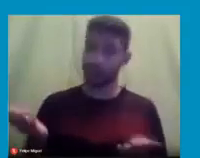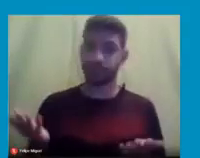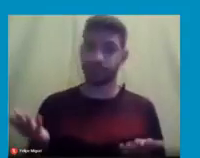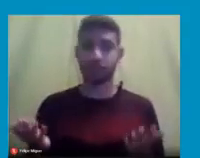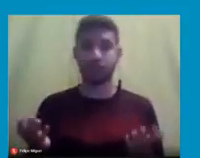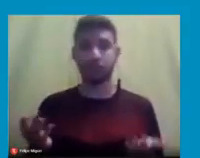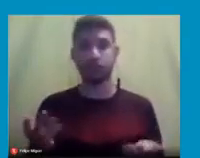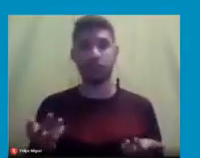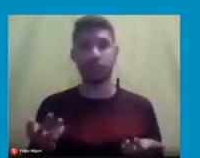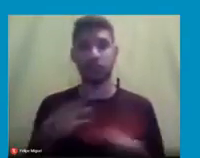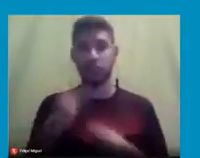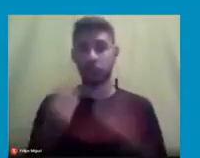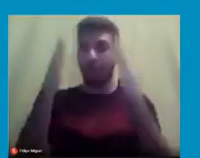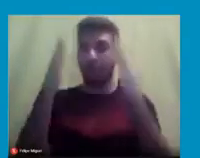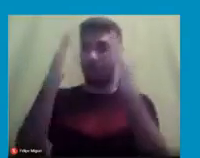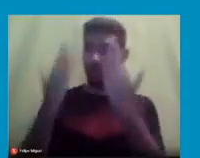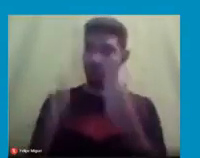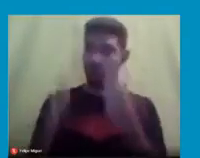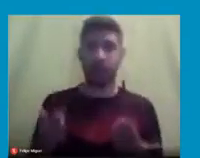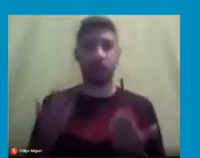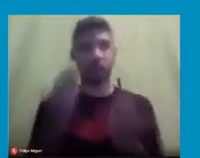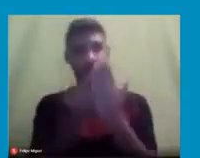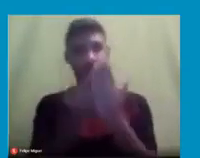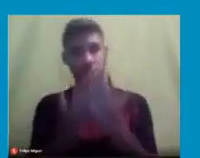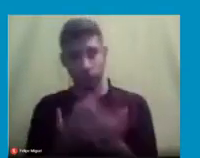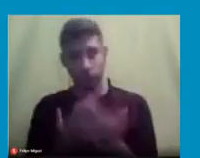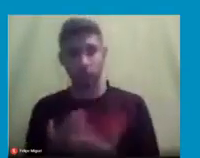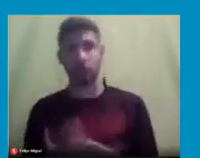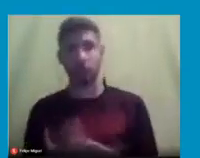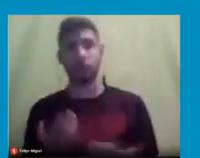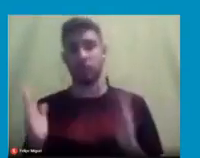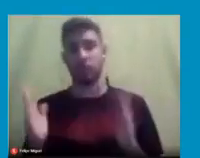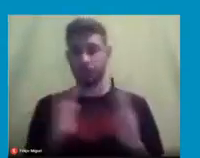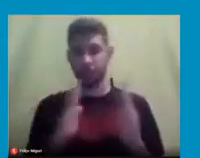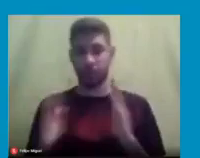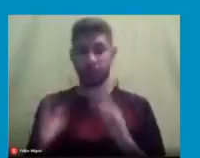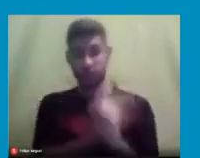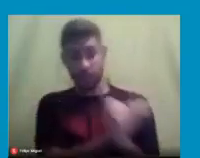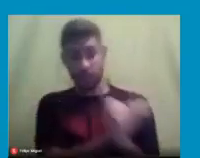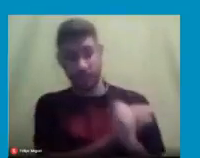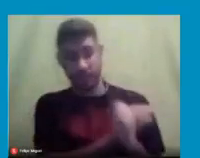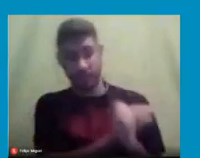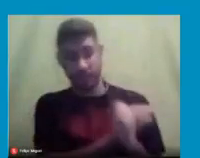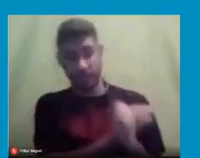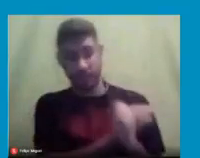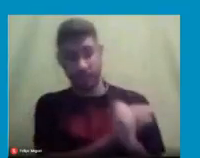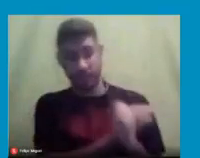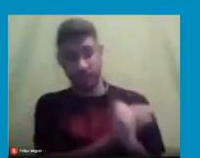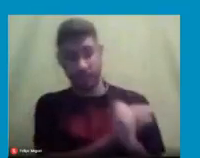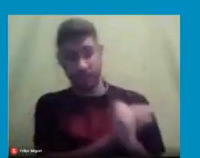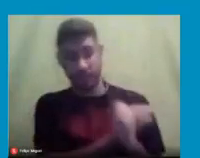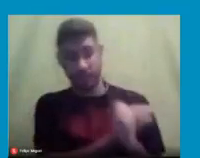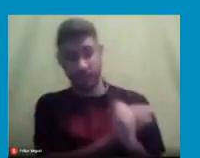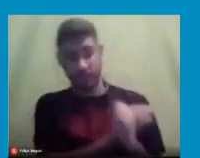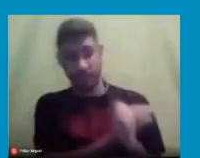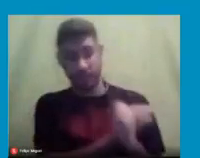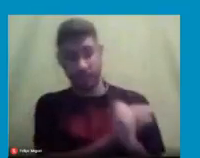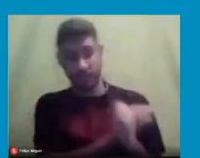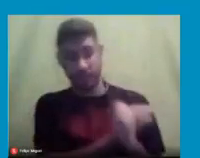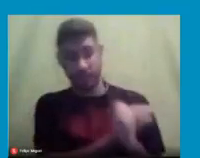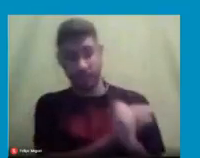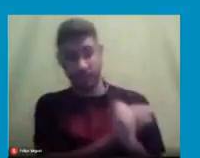de hoje, e se comparar com os estudiosos do período da escravidão, do período pré-abolicionista, do